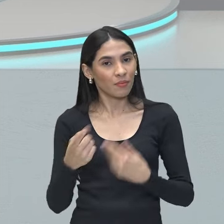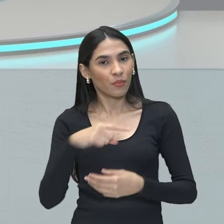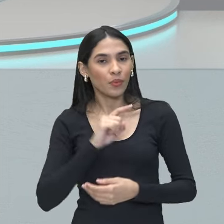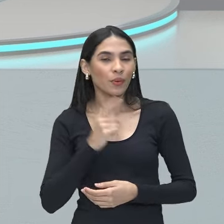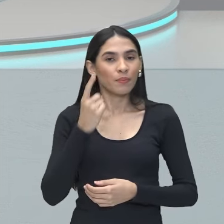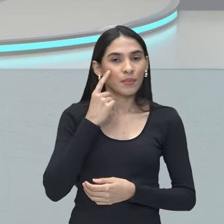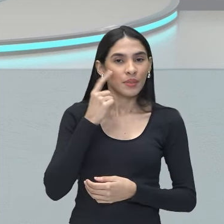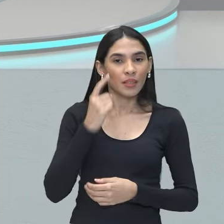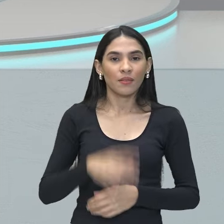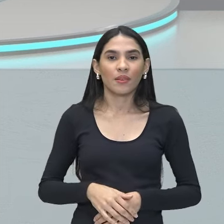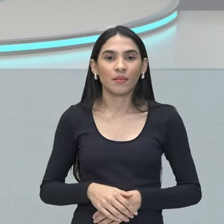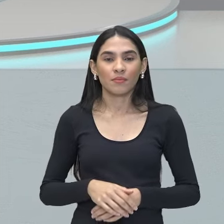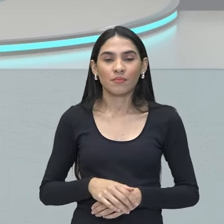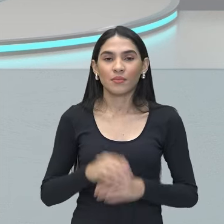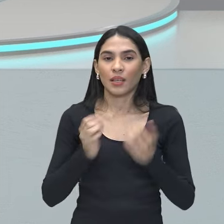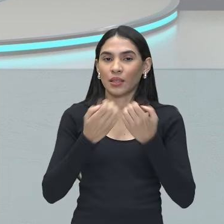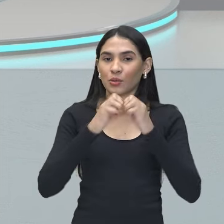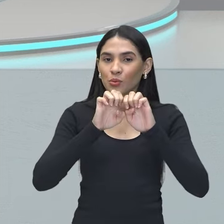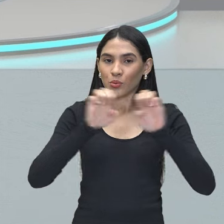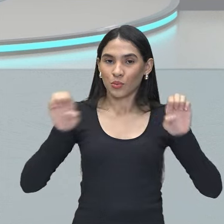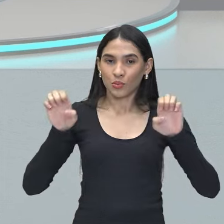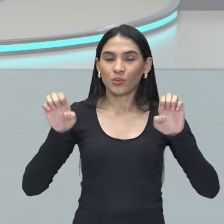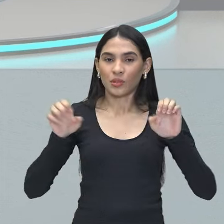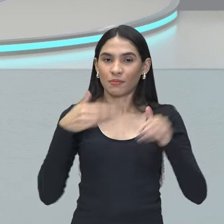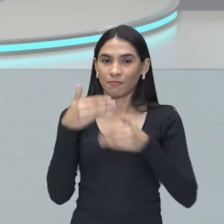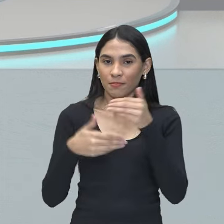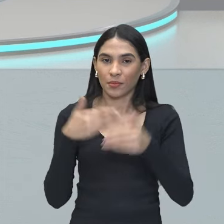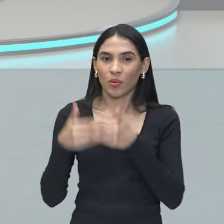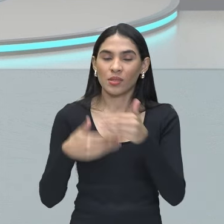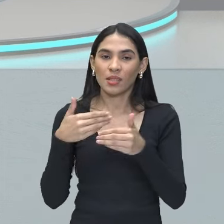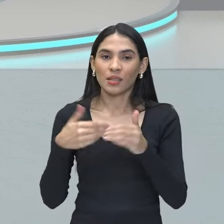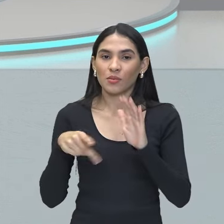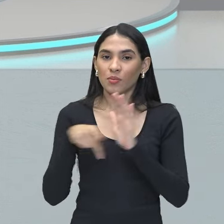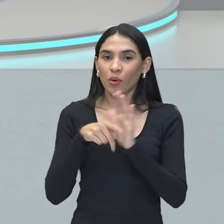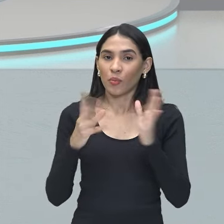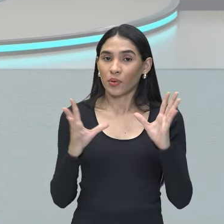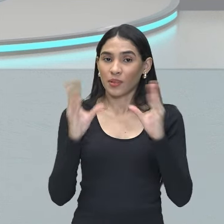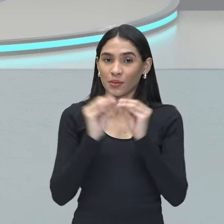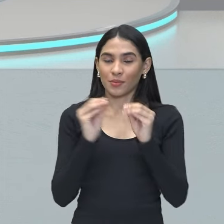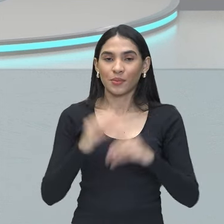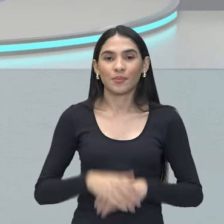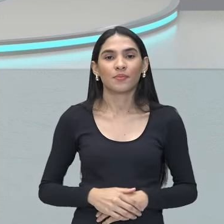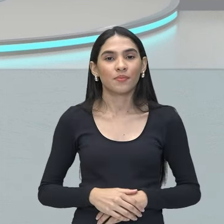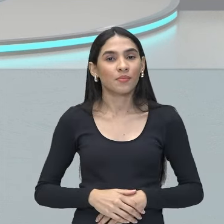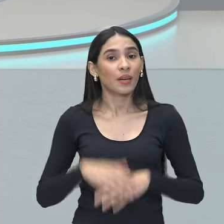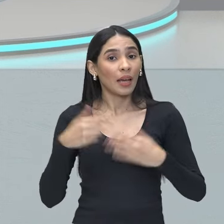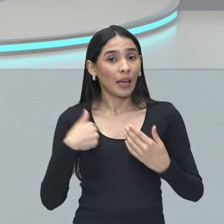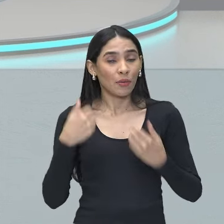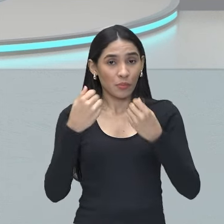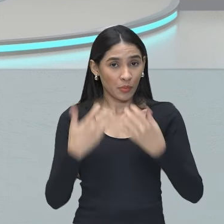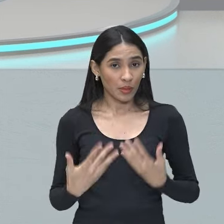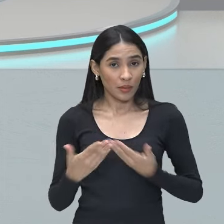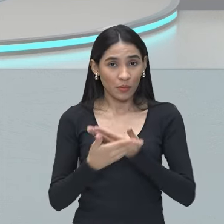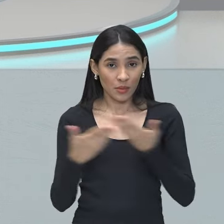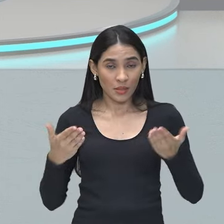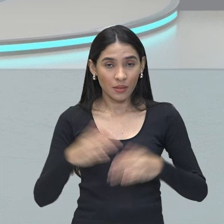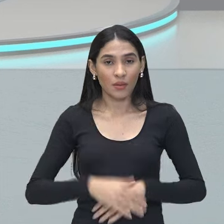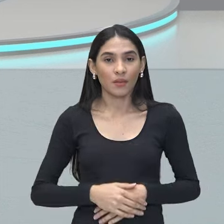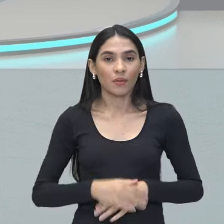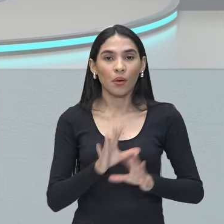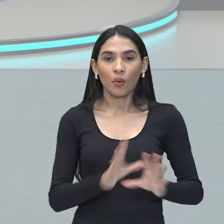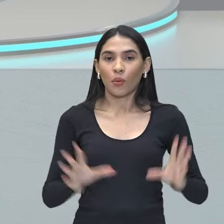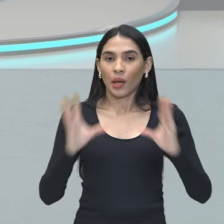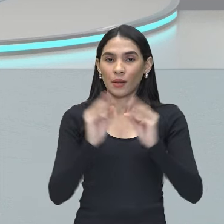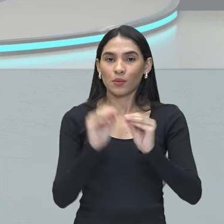observou, então, na forma de um esquema, esse processo do resumo. E como eu disse a vocês, um resumo, ele vai